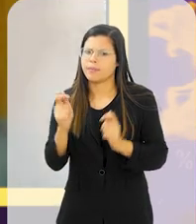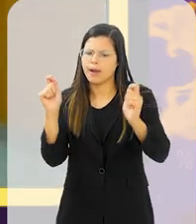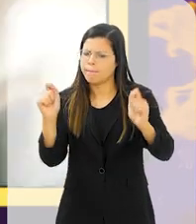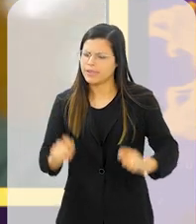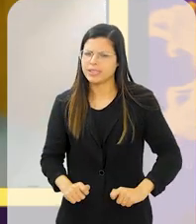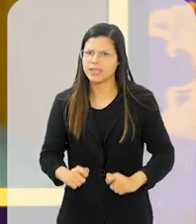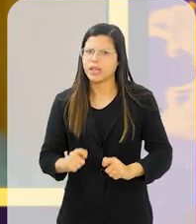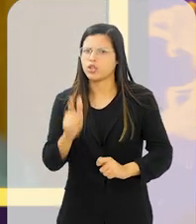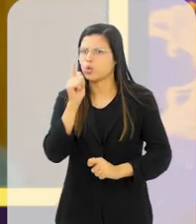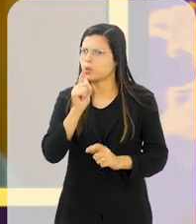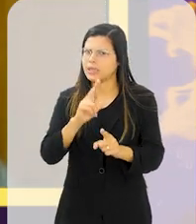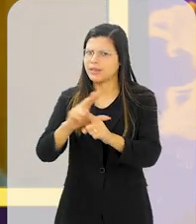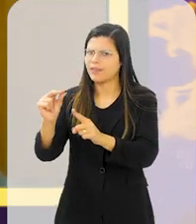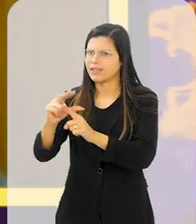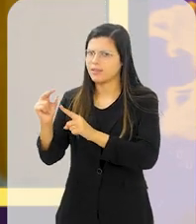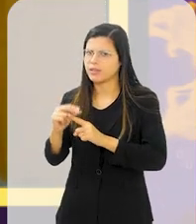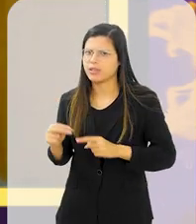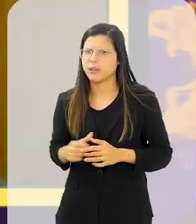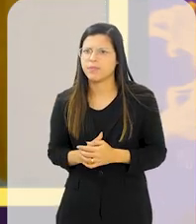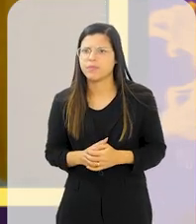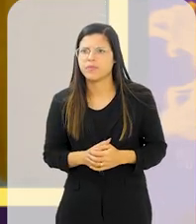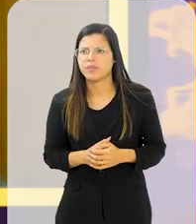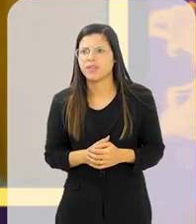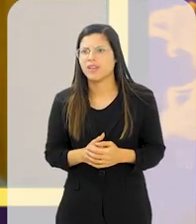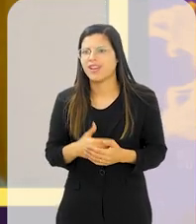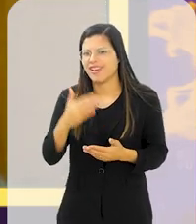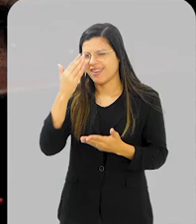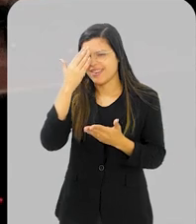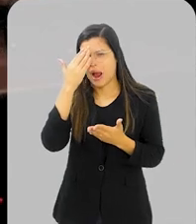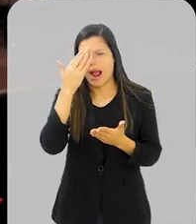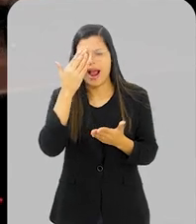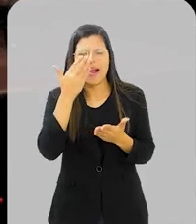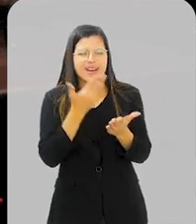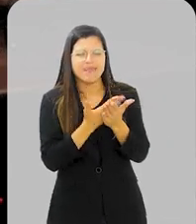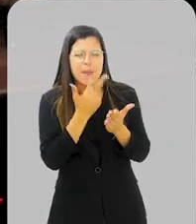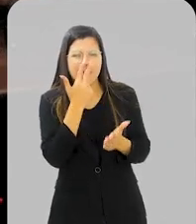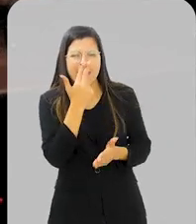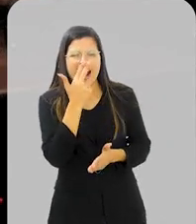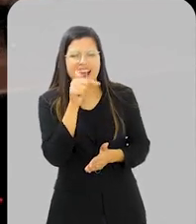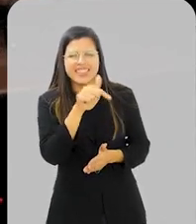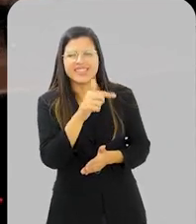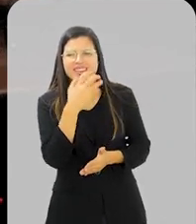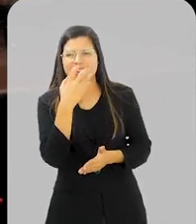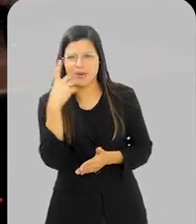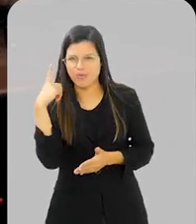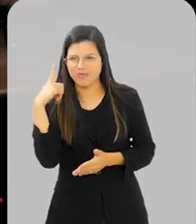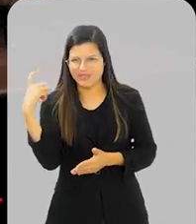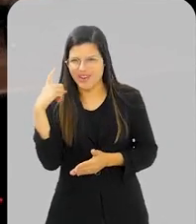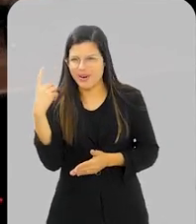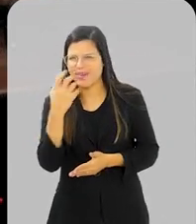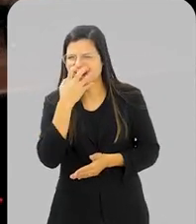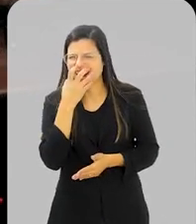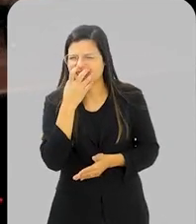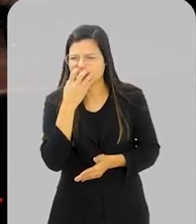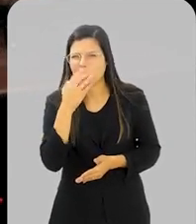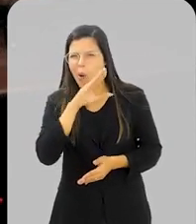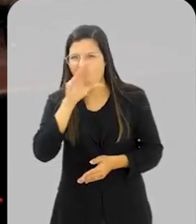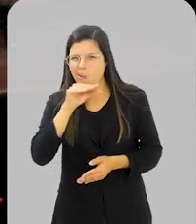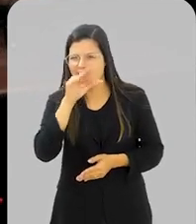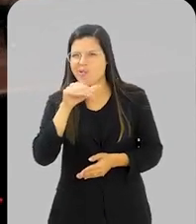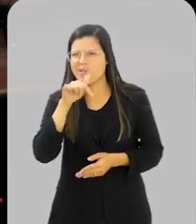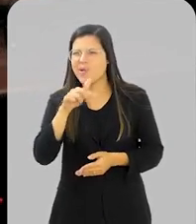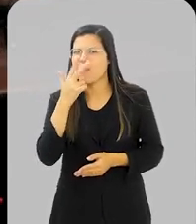suficiente para conduzir a seleção para as vitórias. É, e eu acho que os cachorros aí estão correndo até atrás disso também, da própria